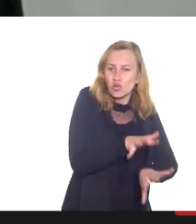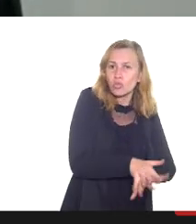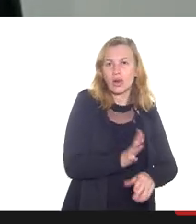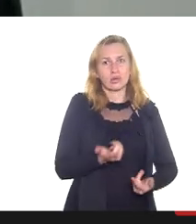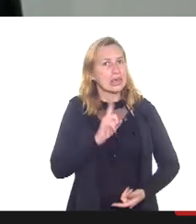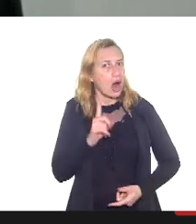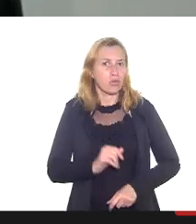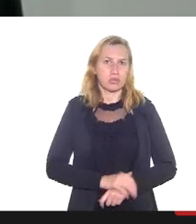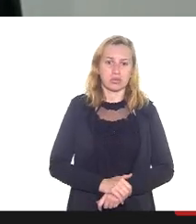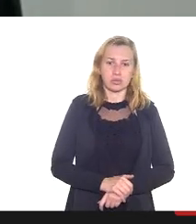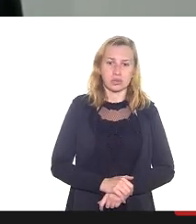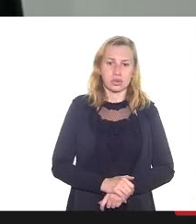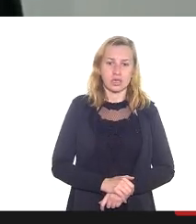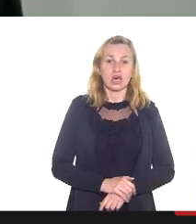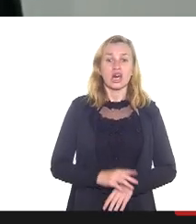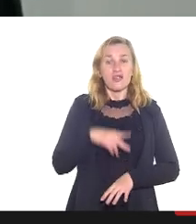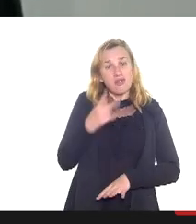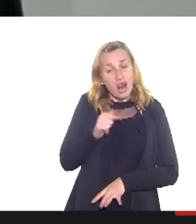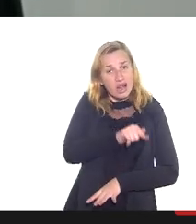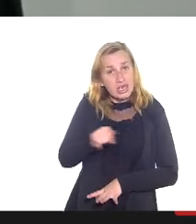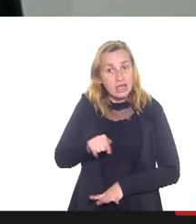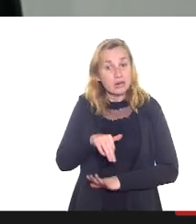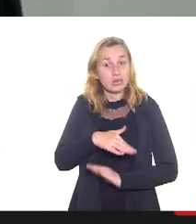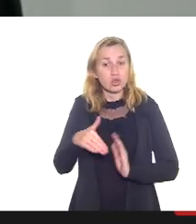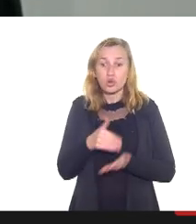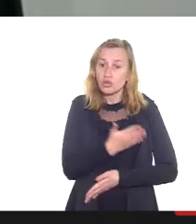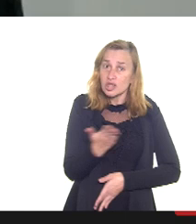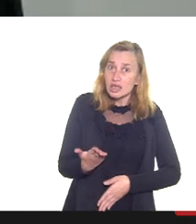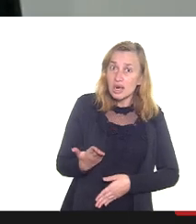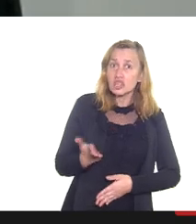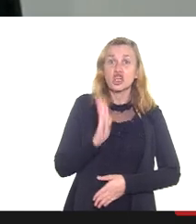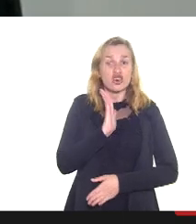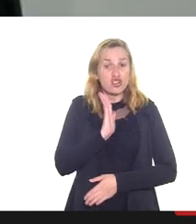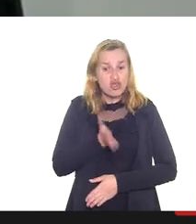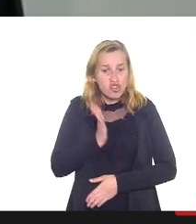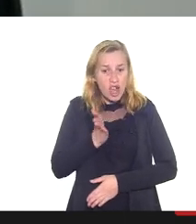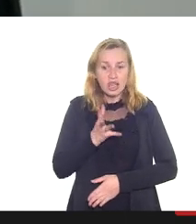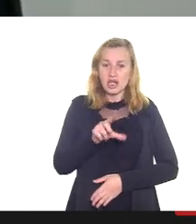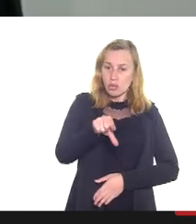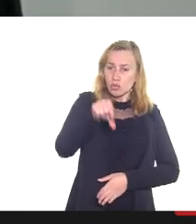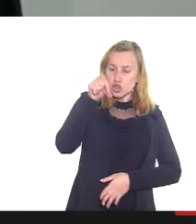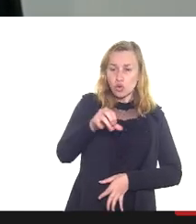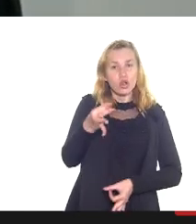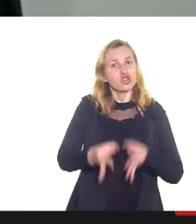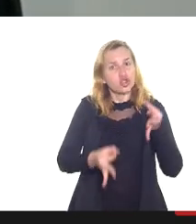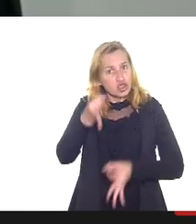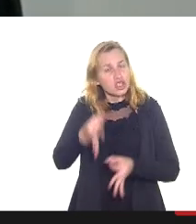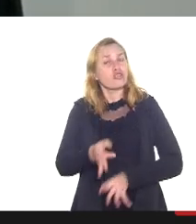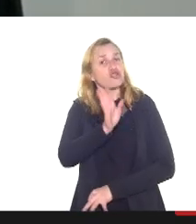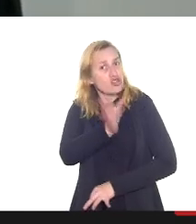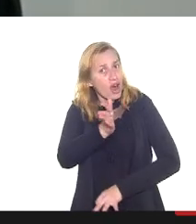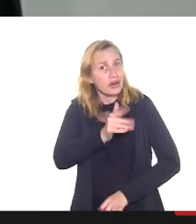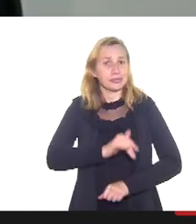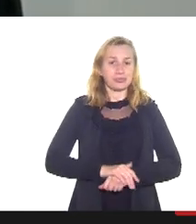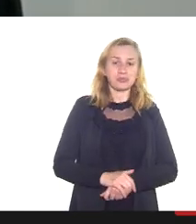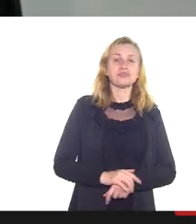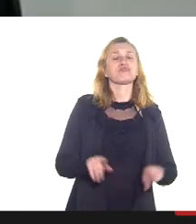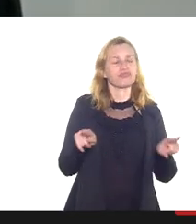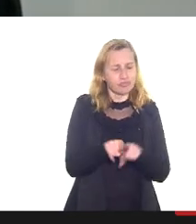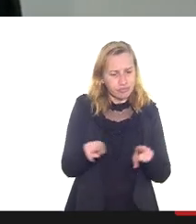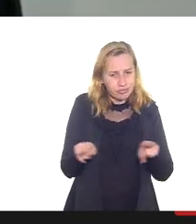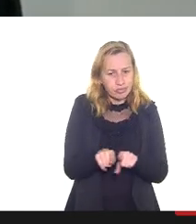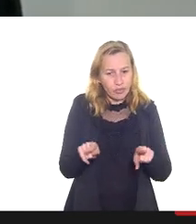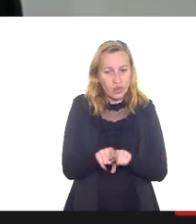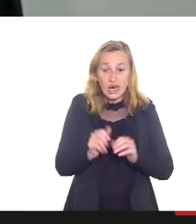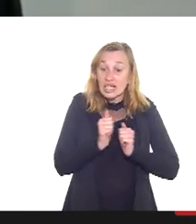estupradas. E aqui eu trago para as senhoras e senhores que já tem uma decisão judicial, já, também